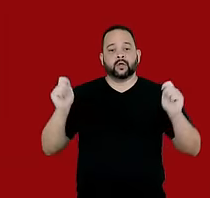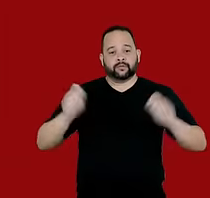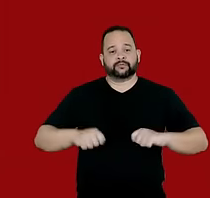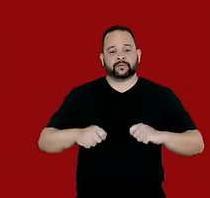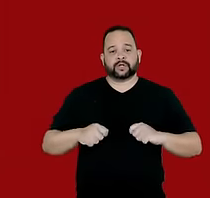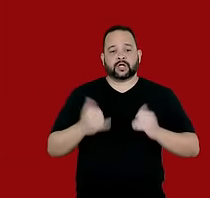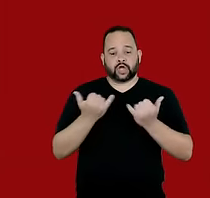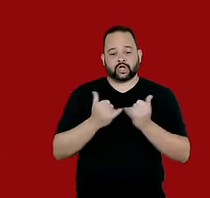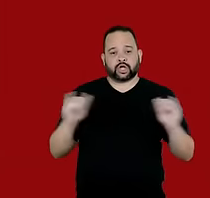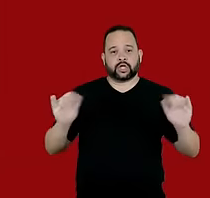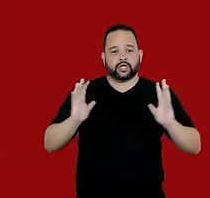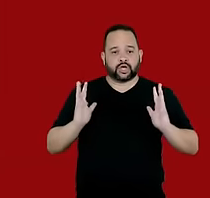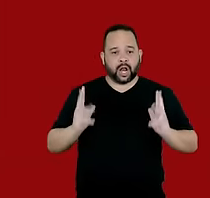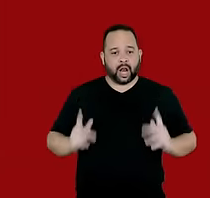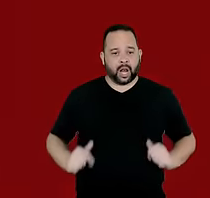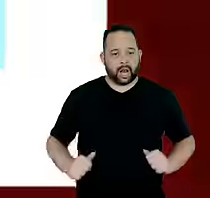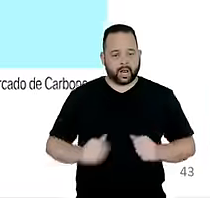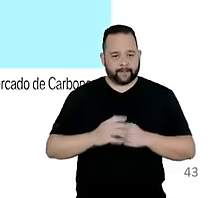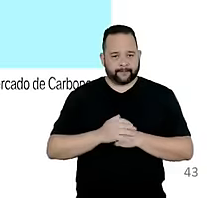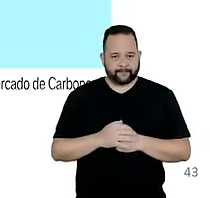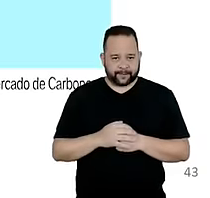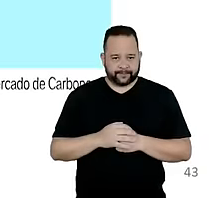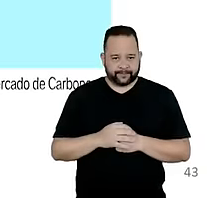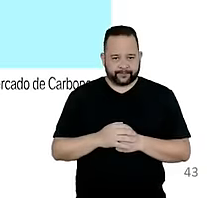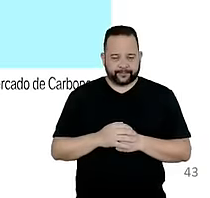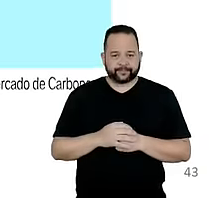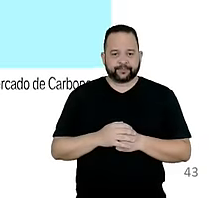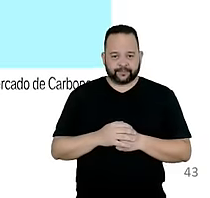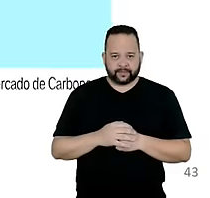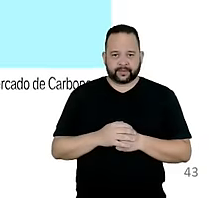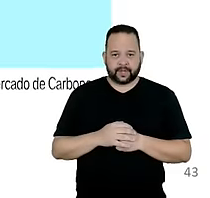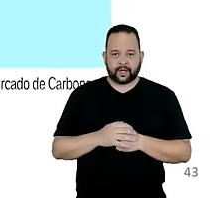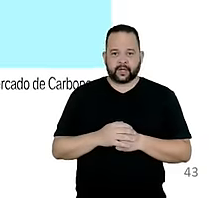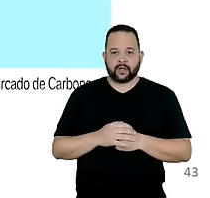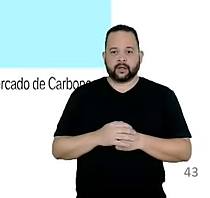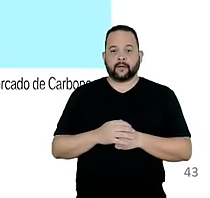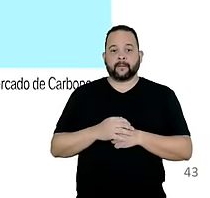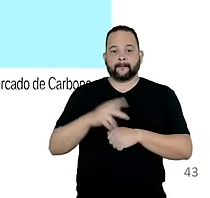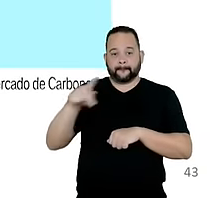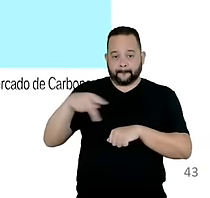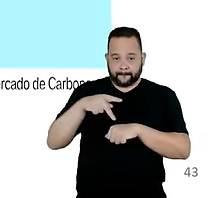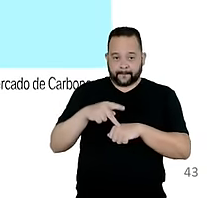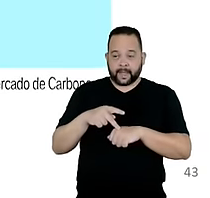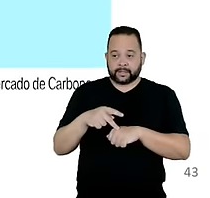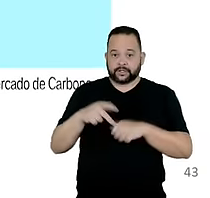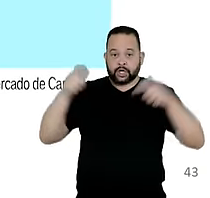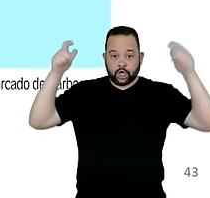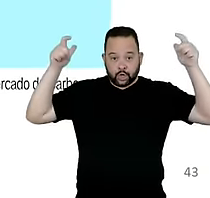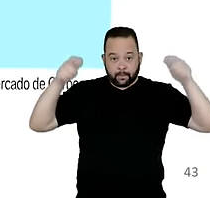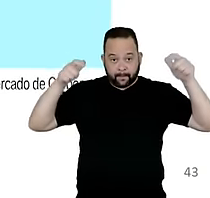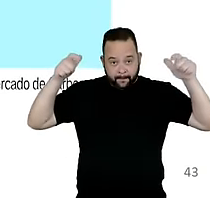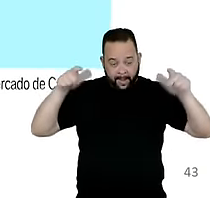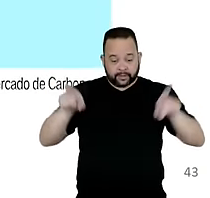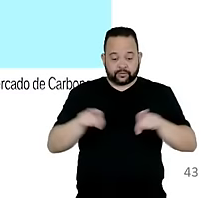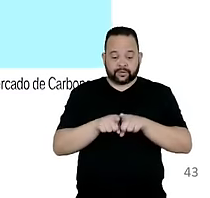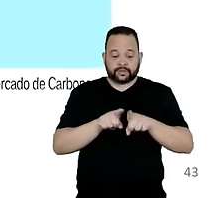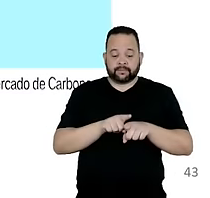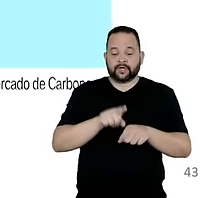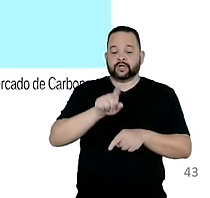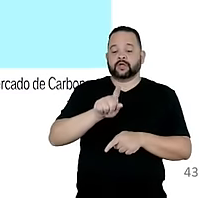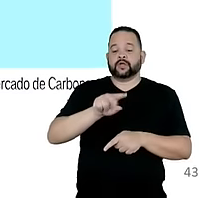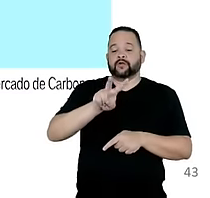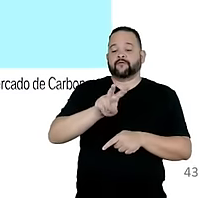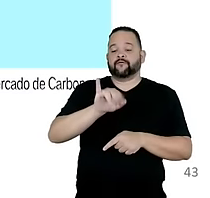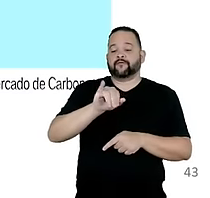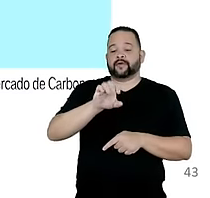volta um pouco pro outro tema de que é o México tá recebendo um grande investimento o Vietnã também nessa parte de Near de friend shoring o